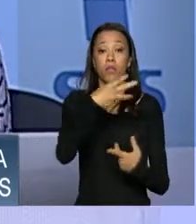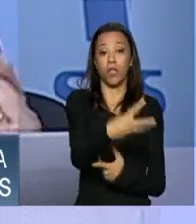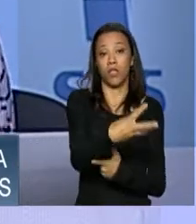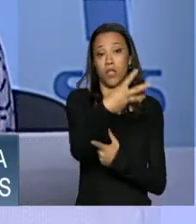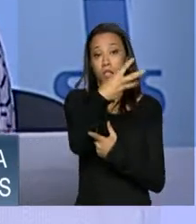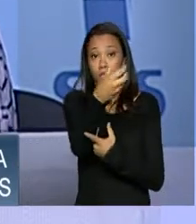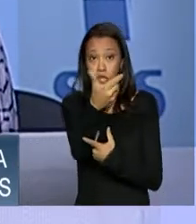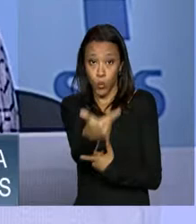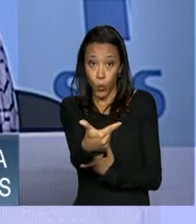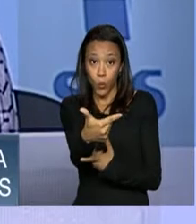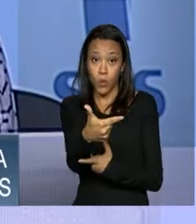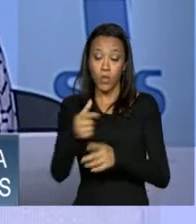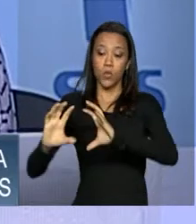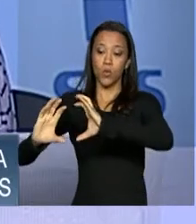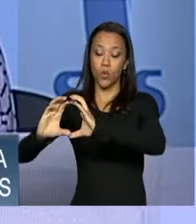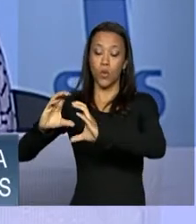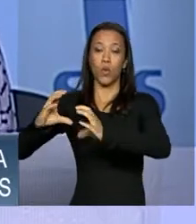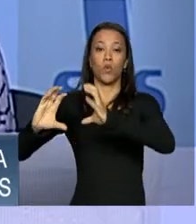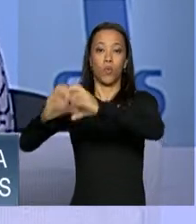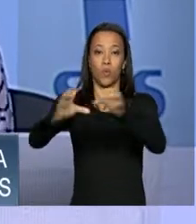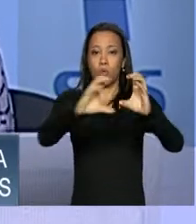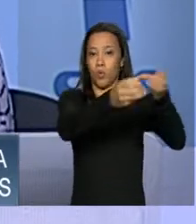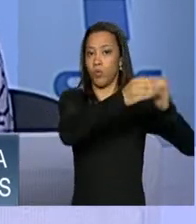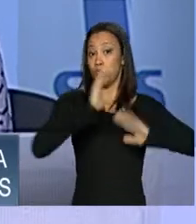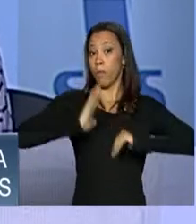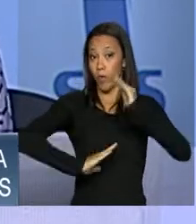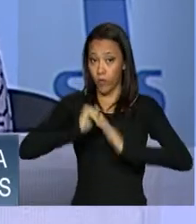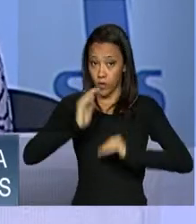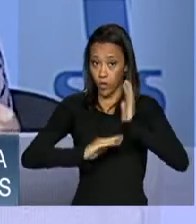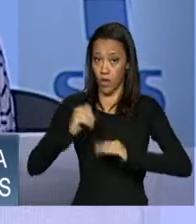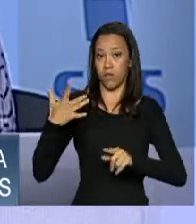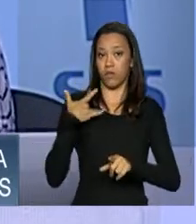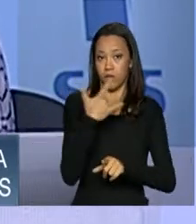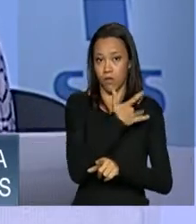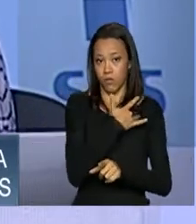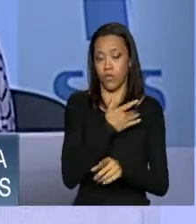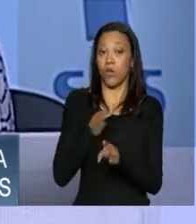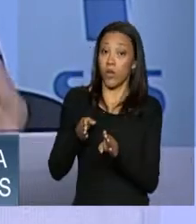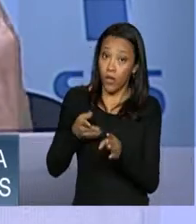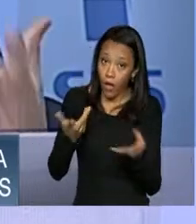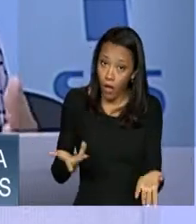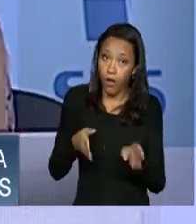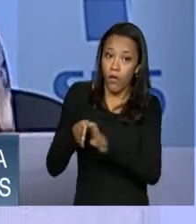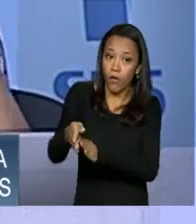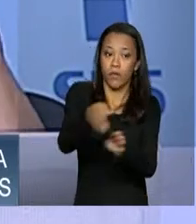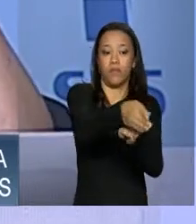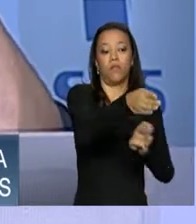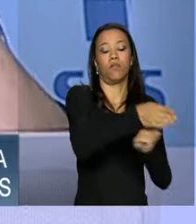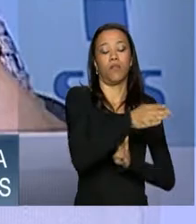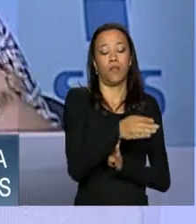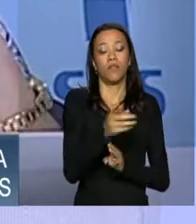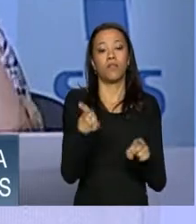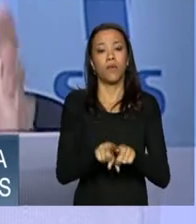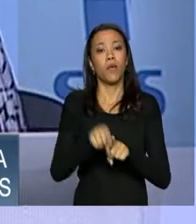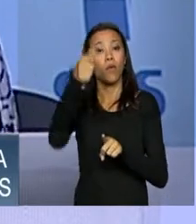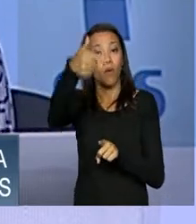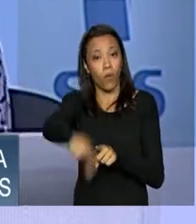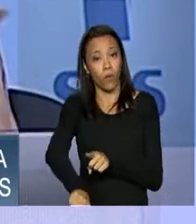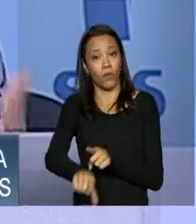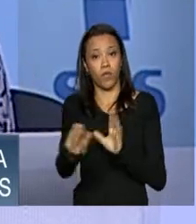da família envolvidas nessa ação. E também inserimos, né, como componente,